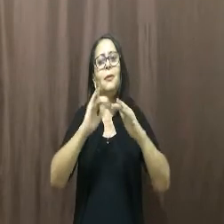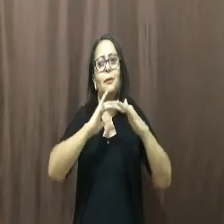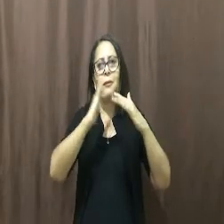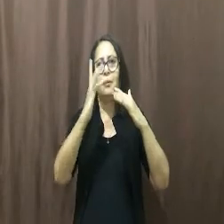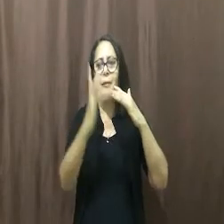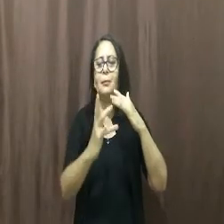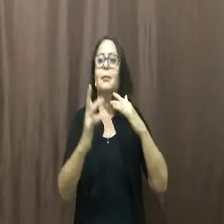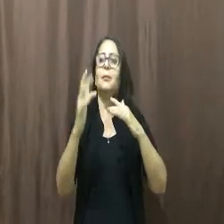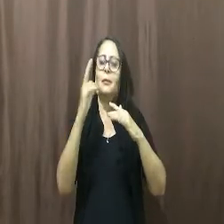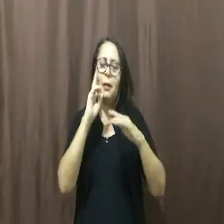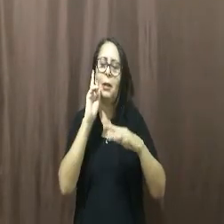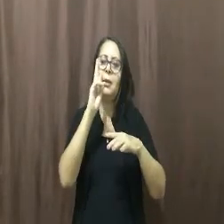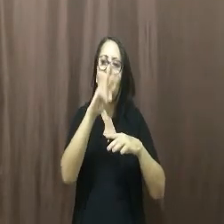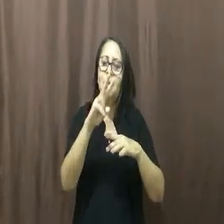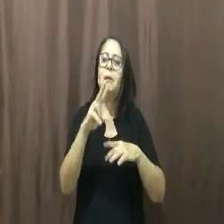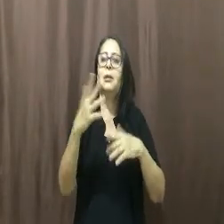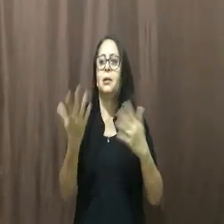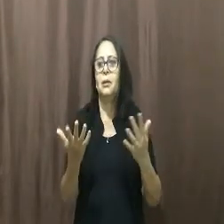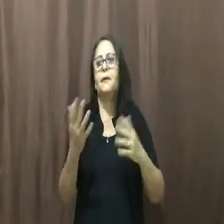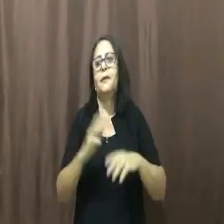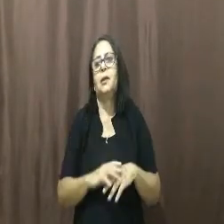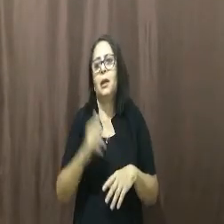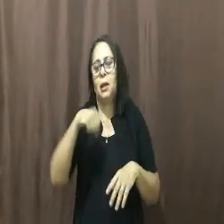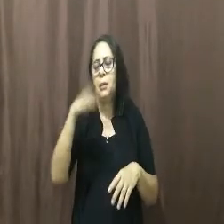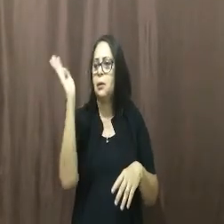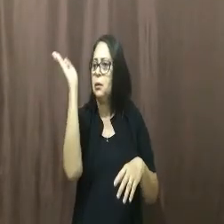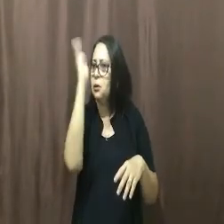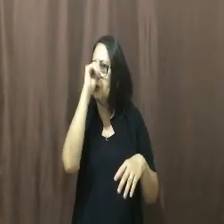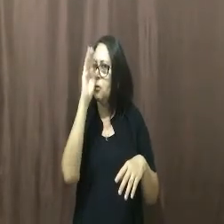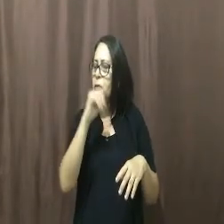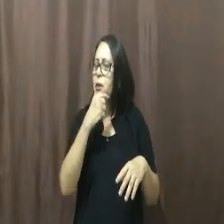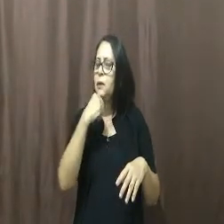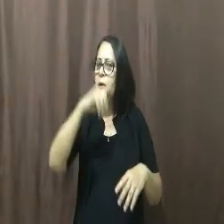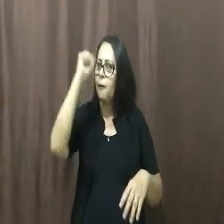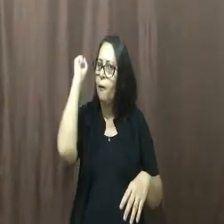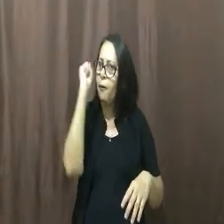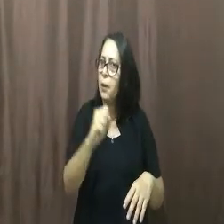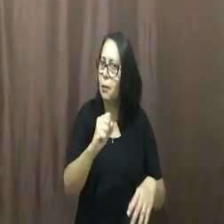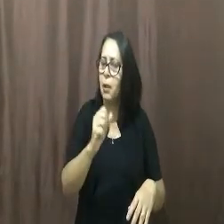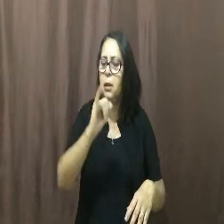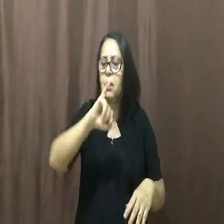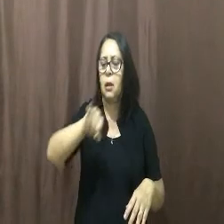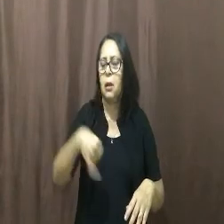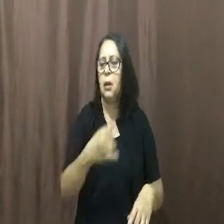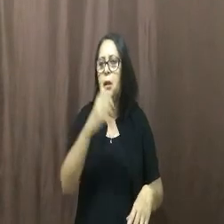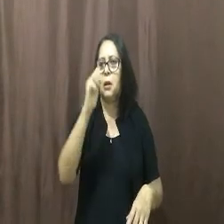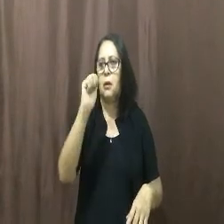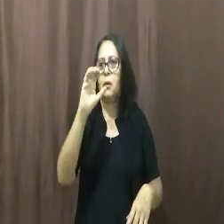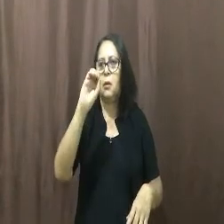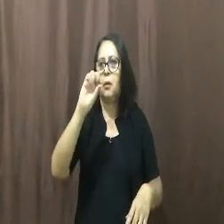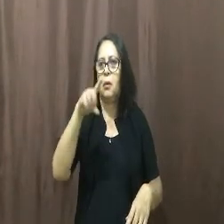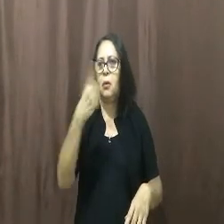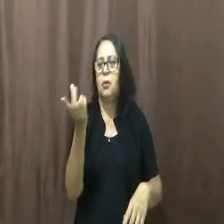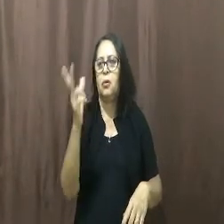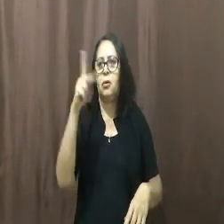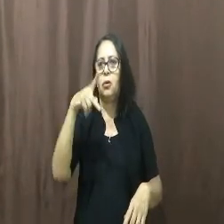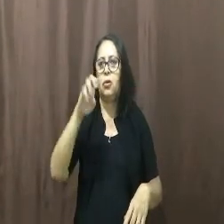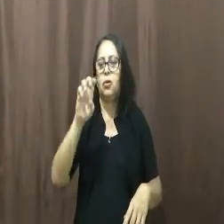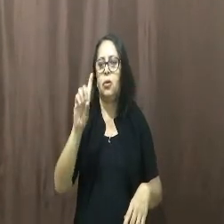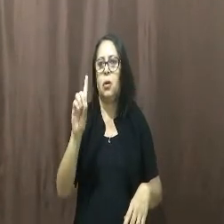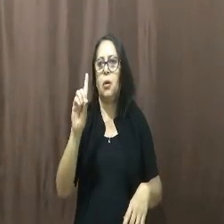acompanhado aí nas redes. E aqui no Brasil, com o caso do assassinato do João Pedro, lá no Rio de